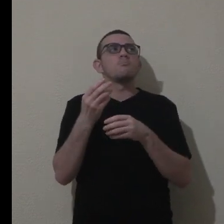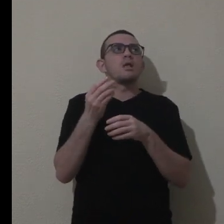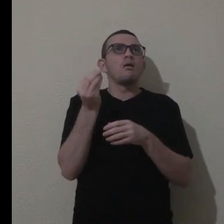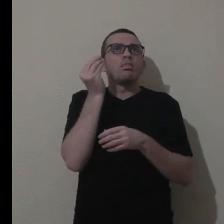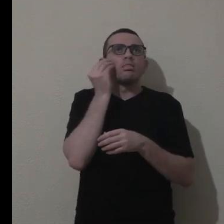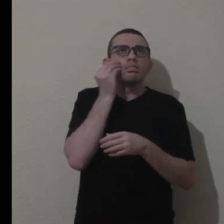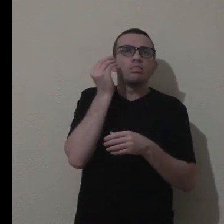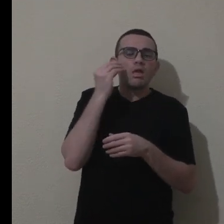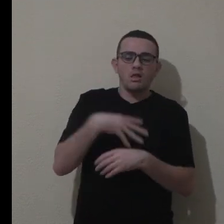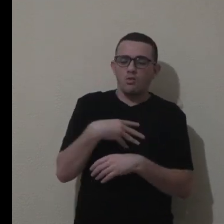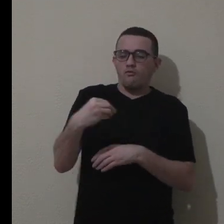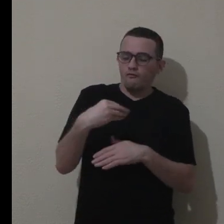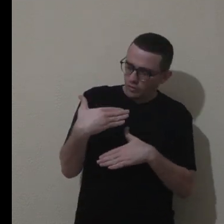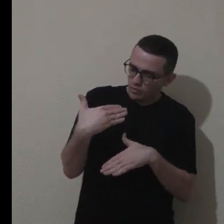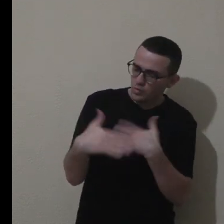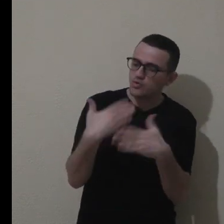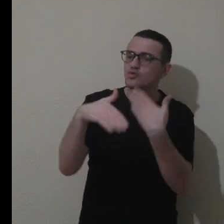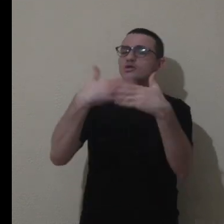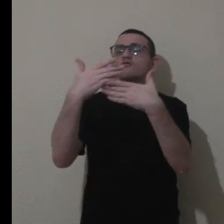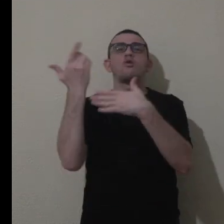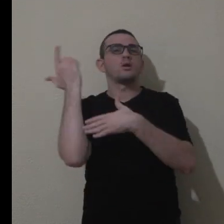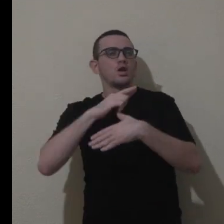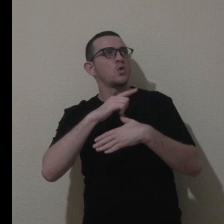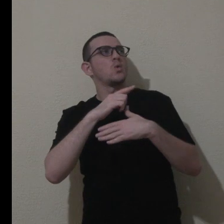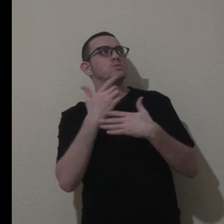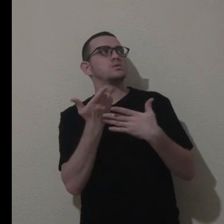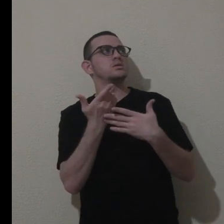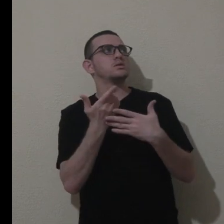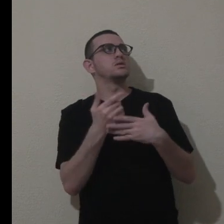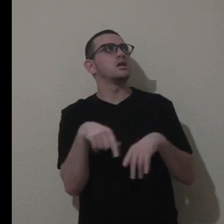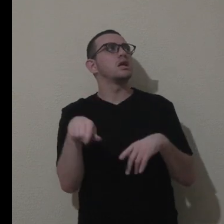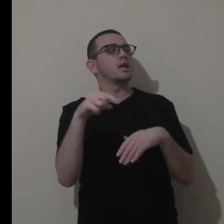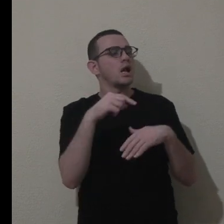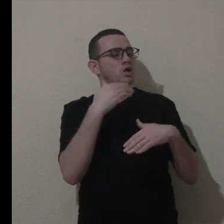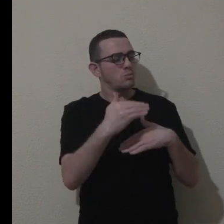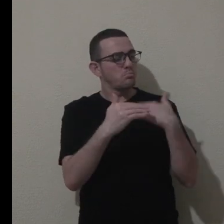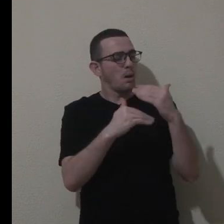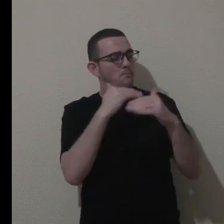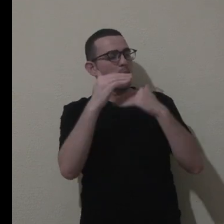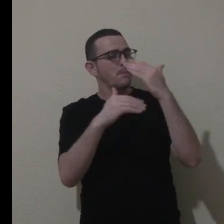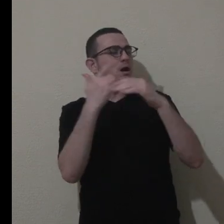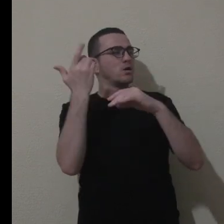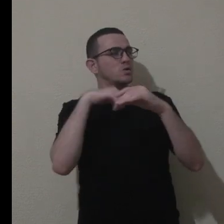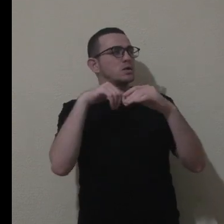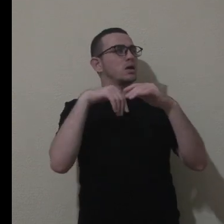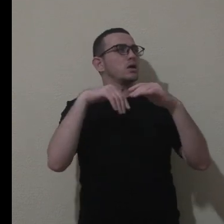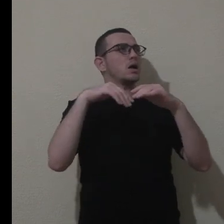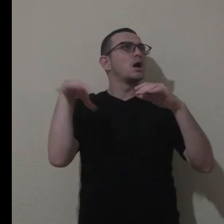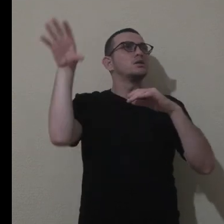criança, tal, né, para que ela possa subir, digamos, nesse processo